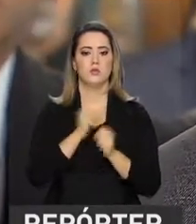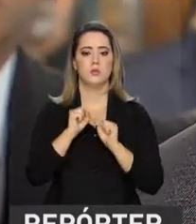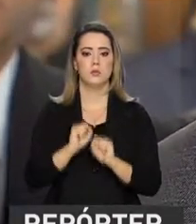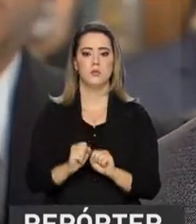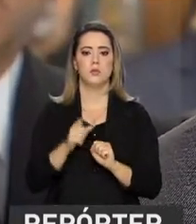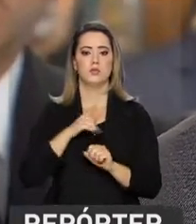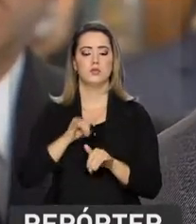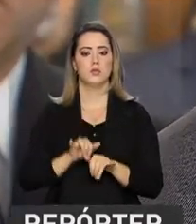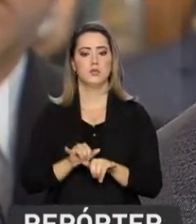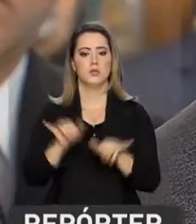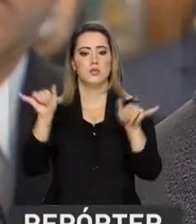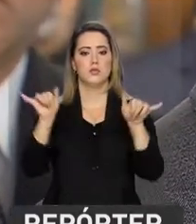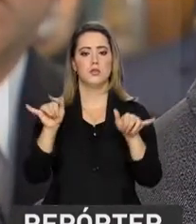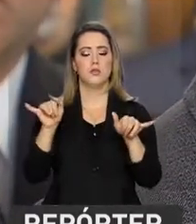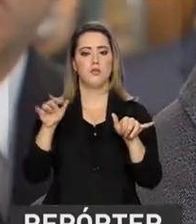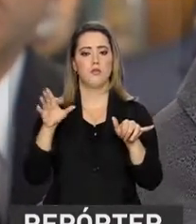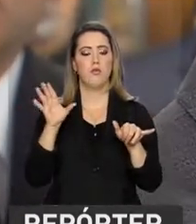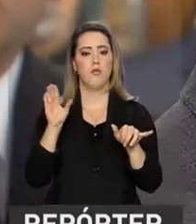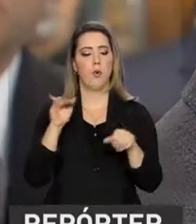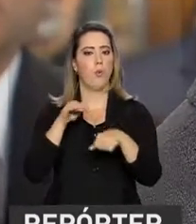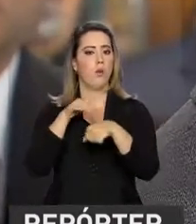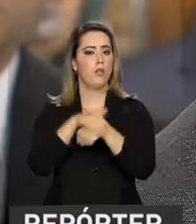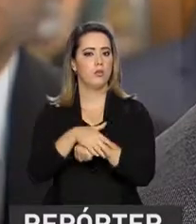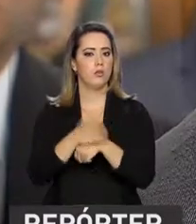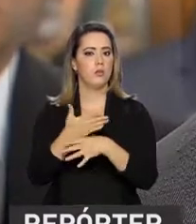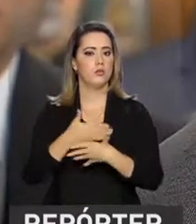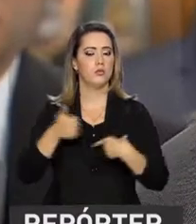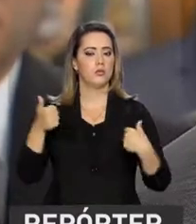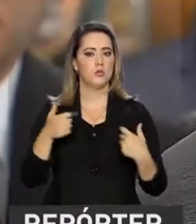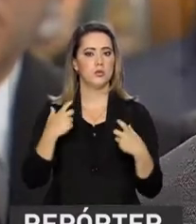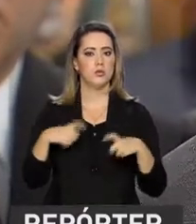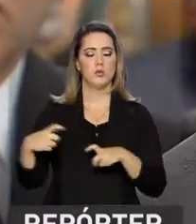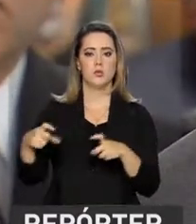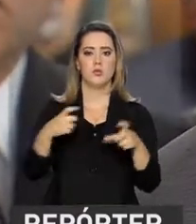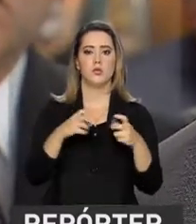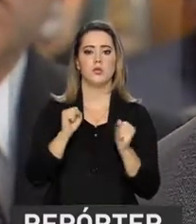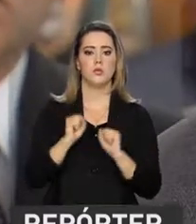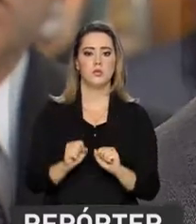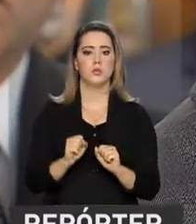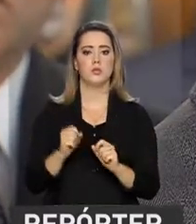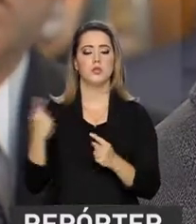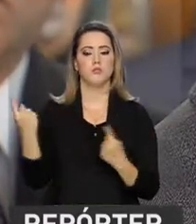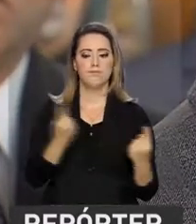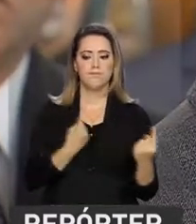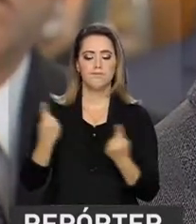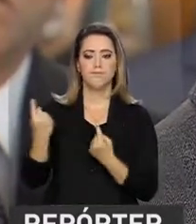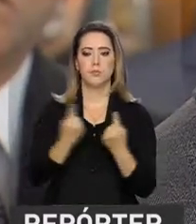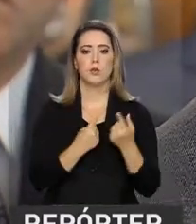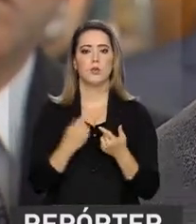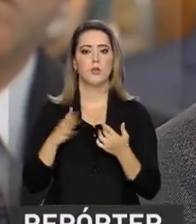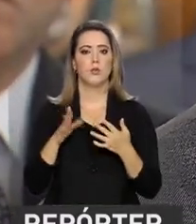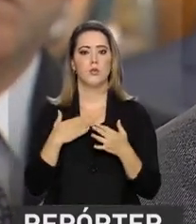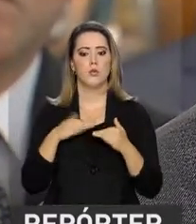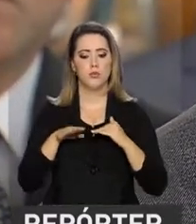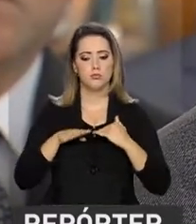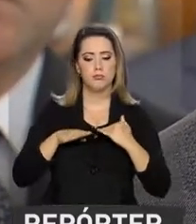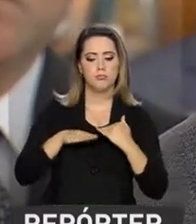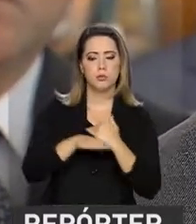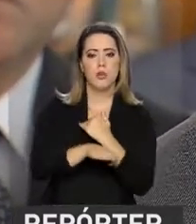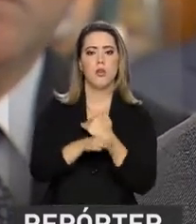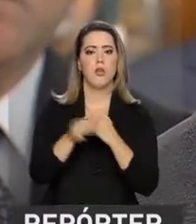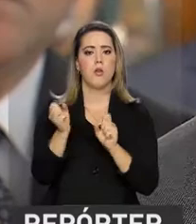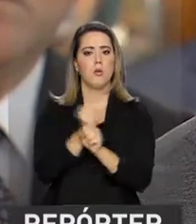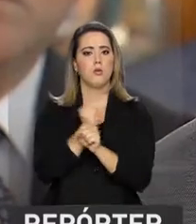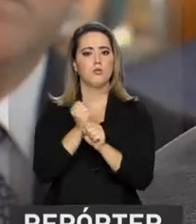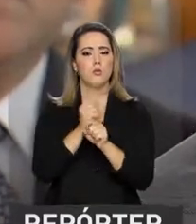ter vôo à noite é ampliar os terminais de passageiros e aumentar a capacidade é igual à pista com pátio né